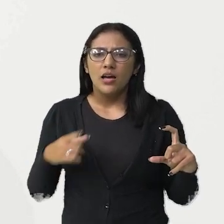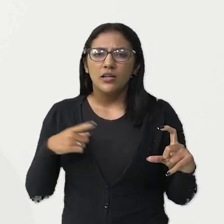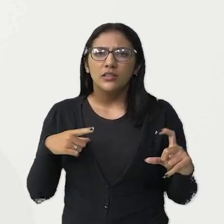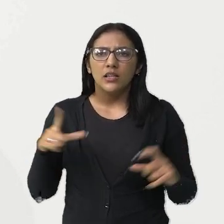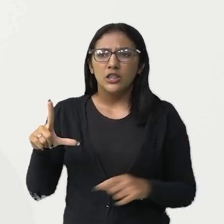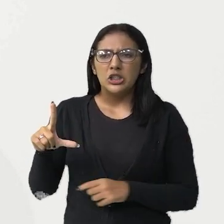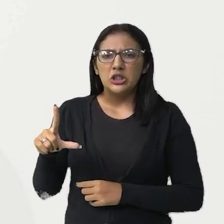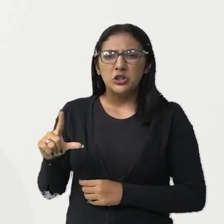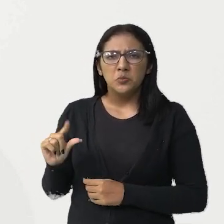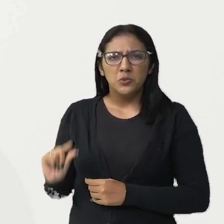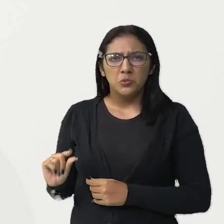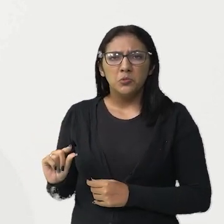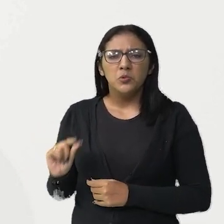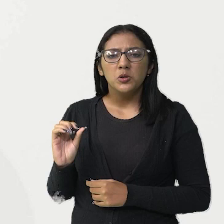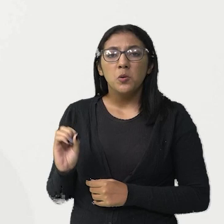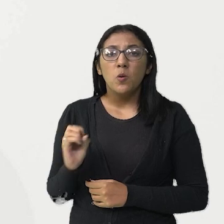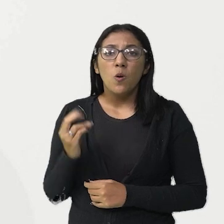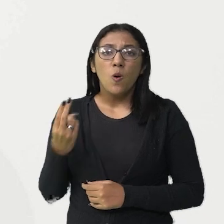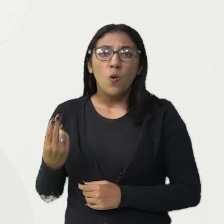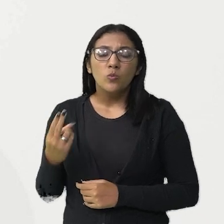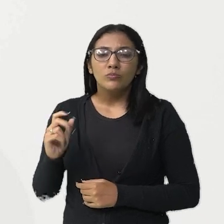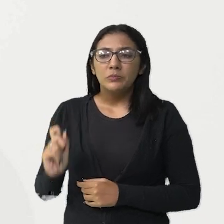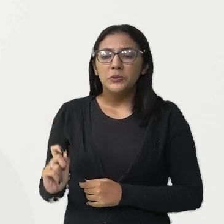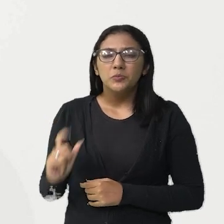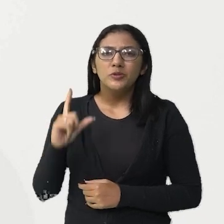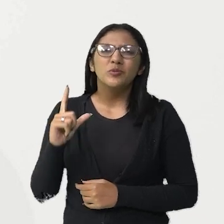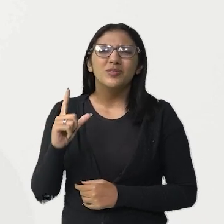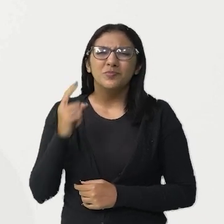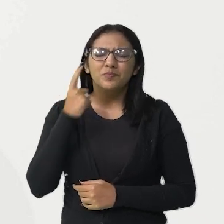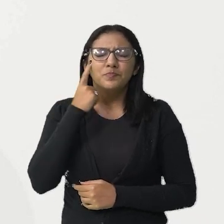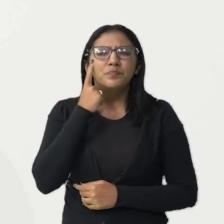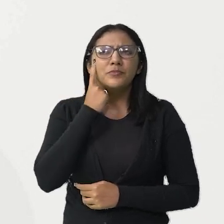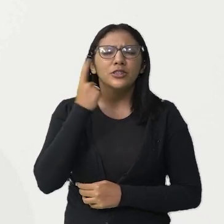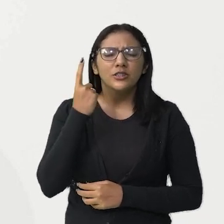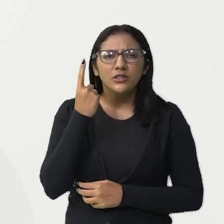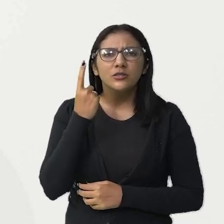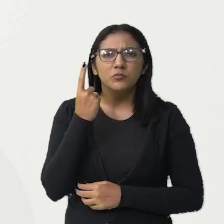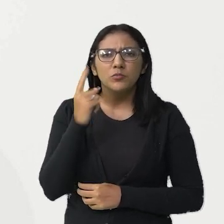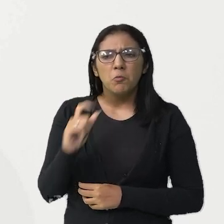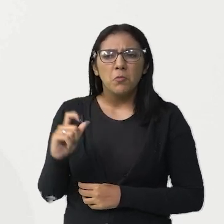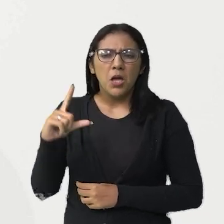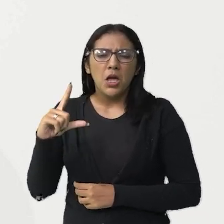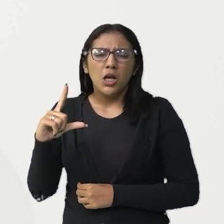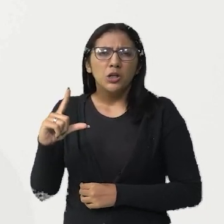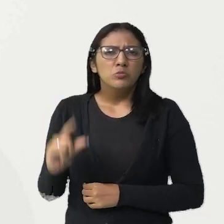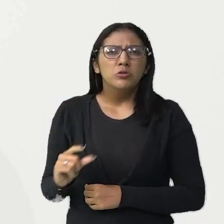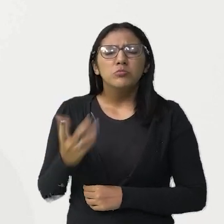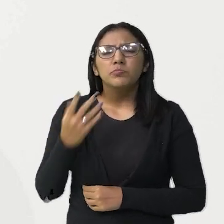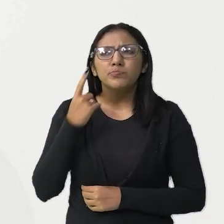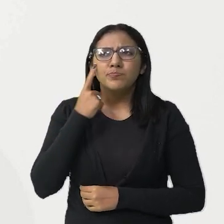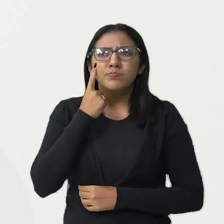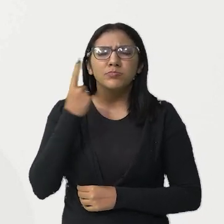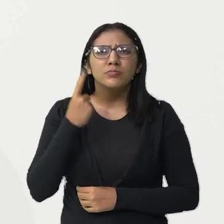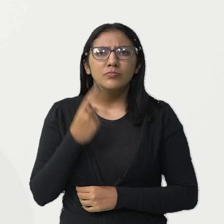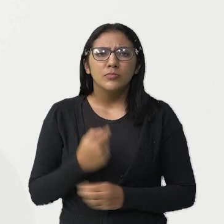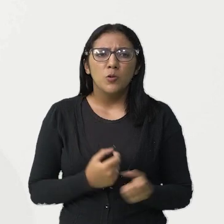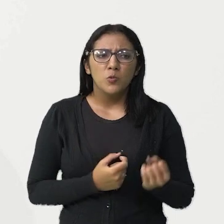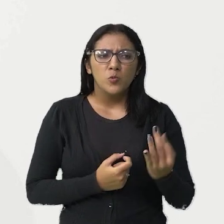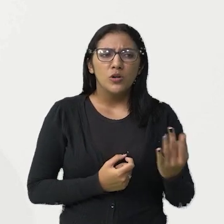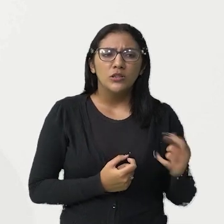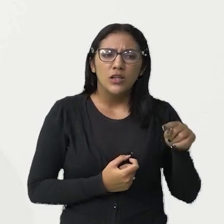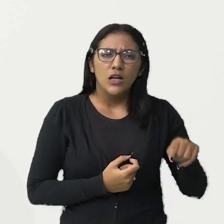diminuir ou vai crescer também? Essa é a nossa pergunta, tá? O que você acha? Se eu aumento a quantidade